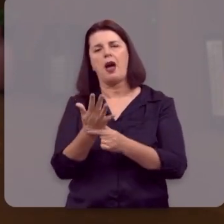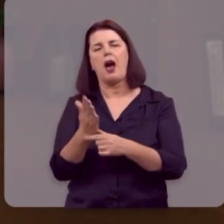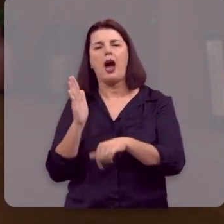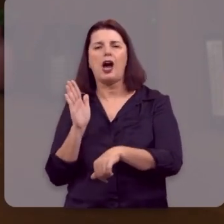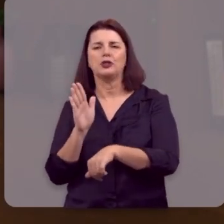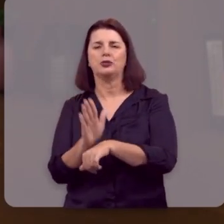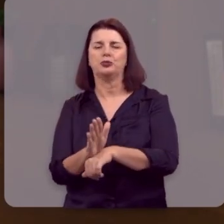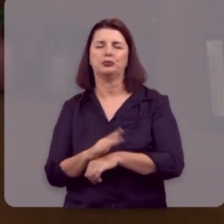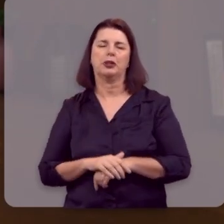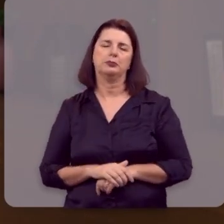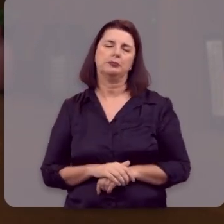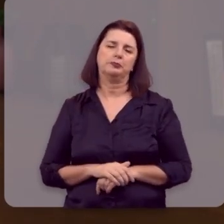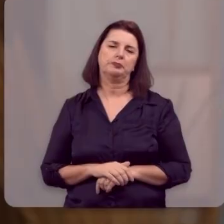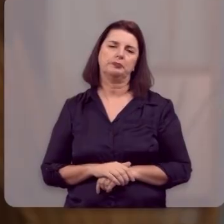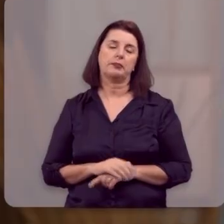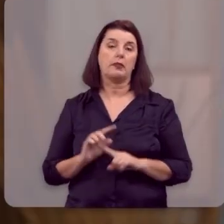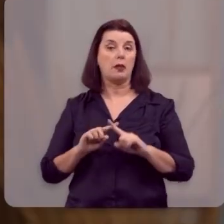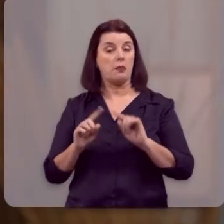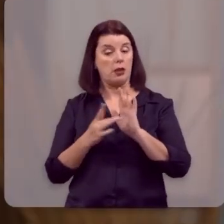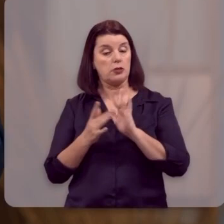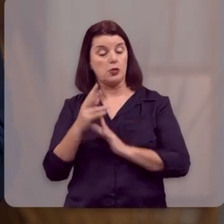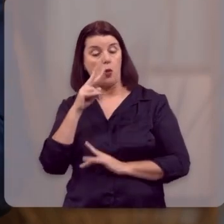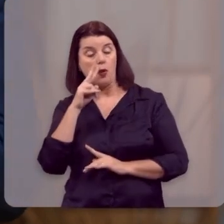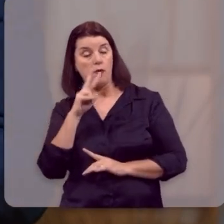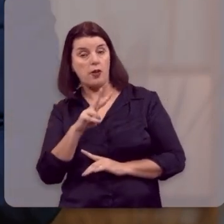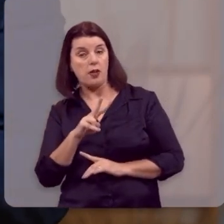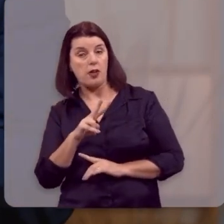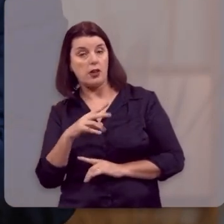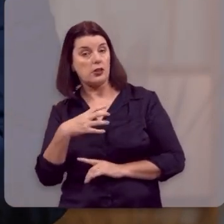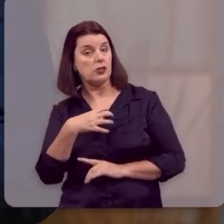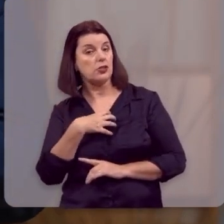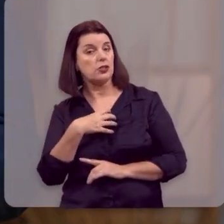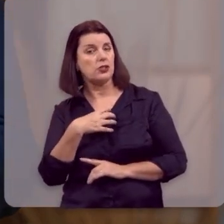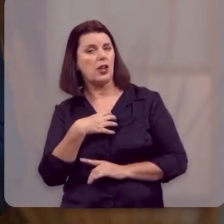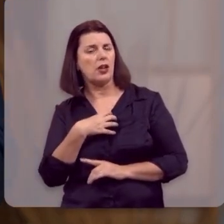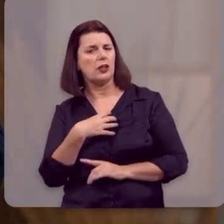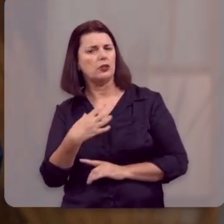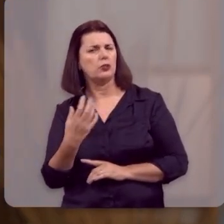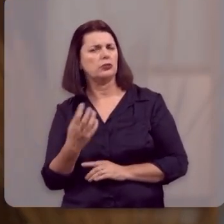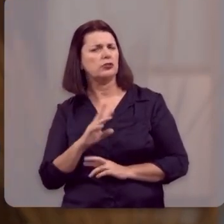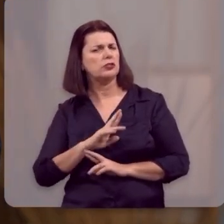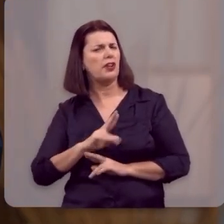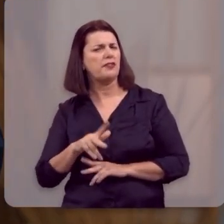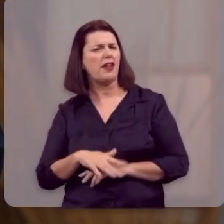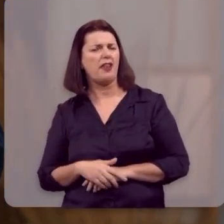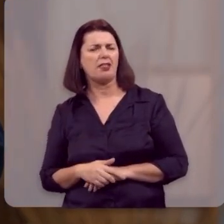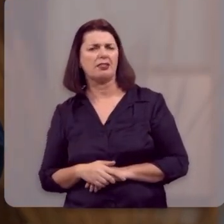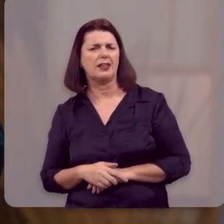mão. Mas Jesus veio de uma maneira inusitada,